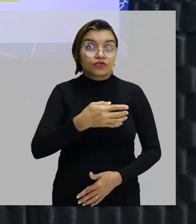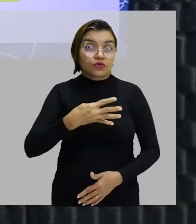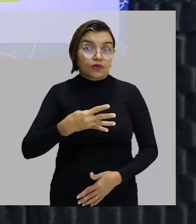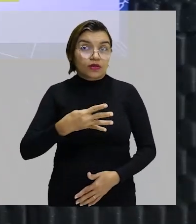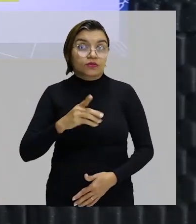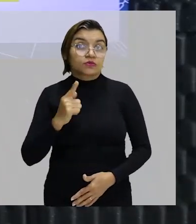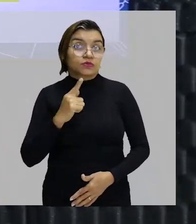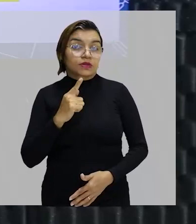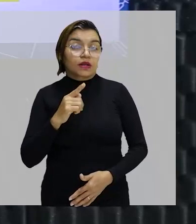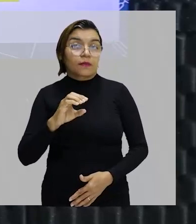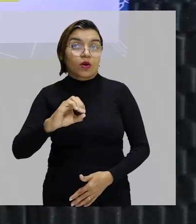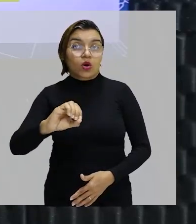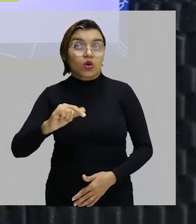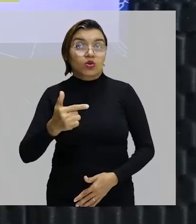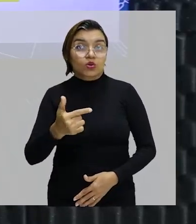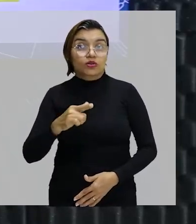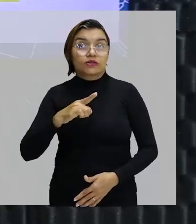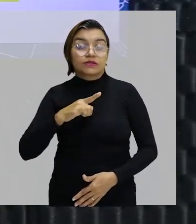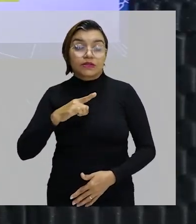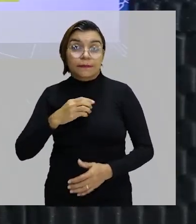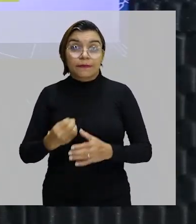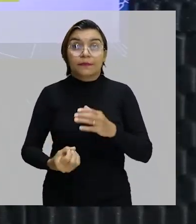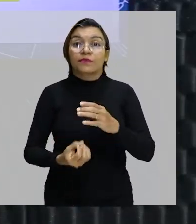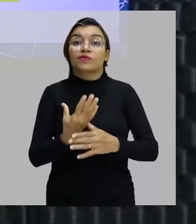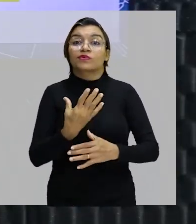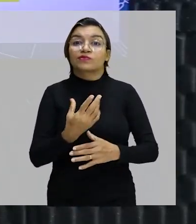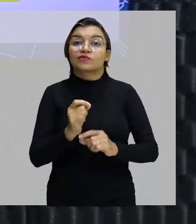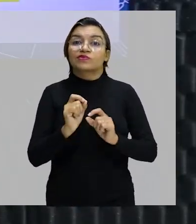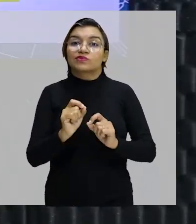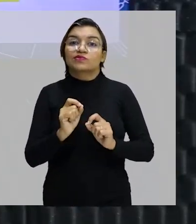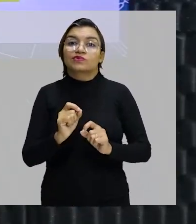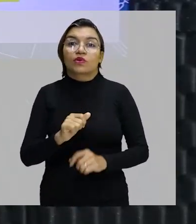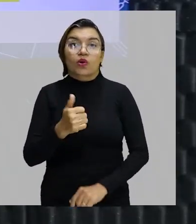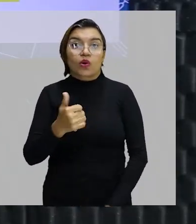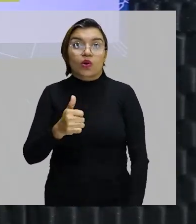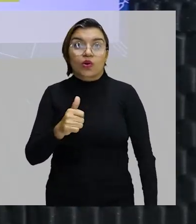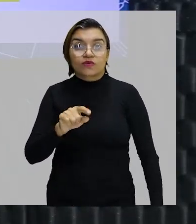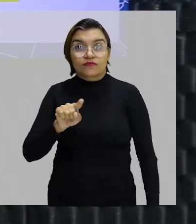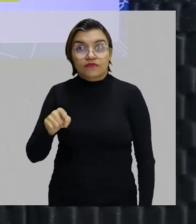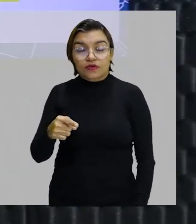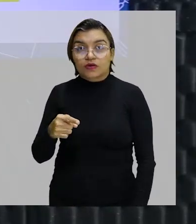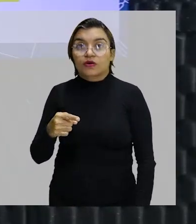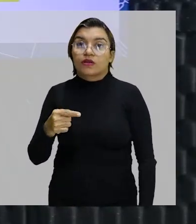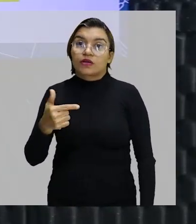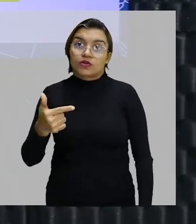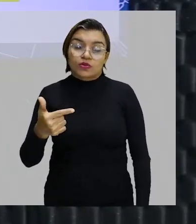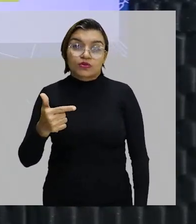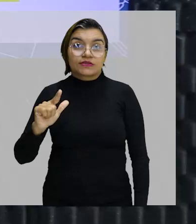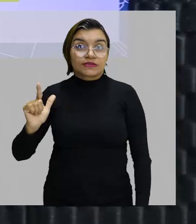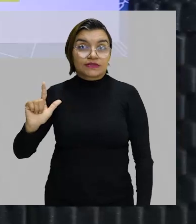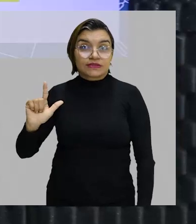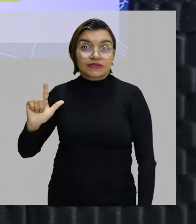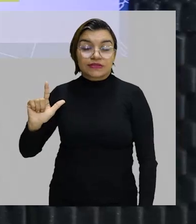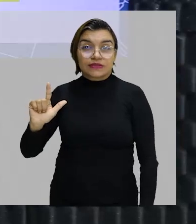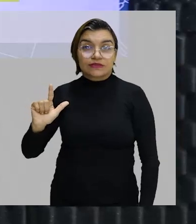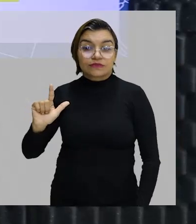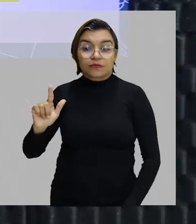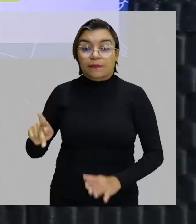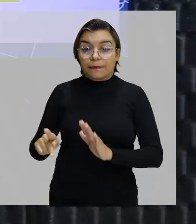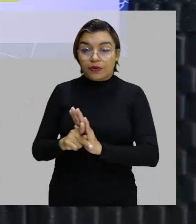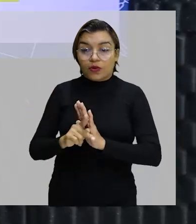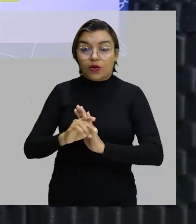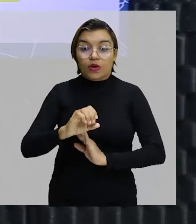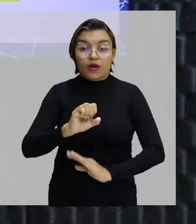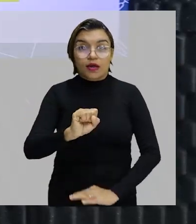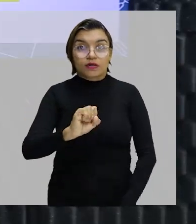do oxigênio, a gente consegue produzir 11,2 litros do